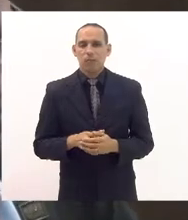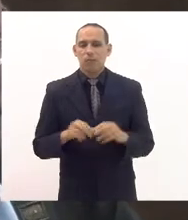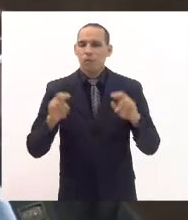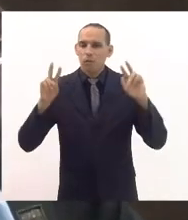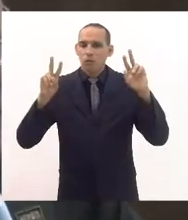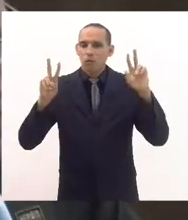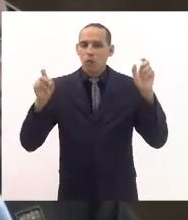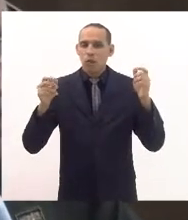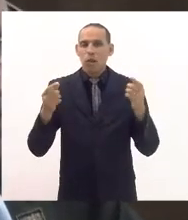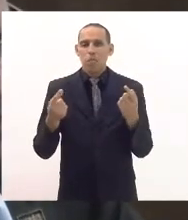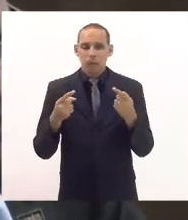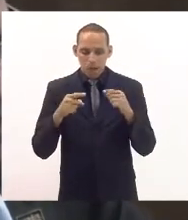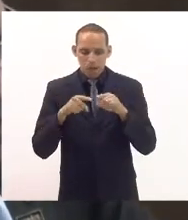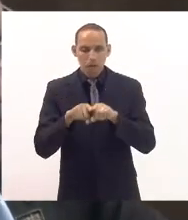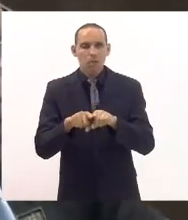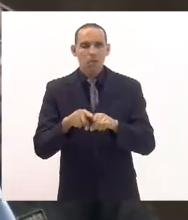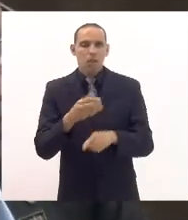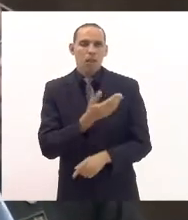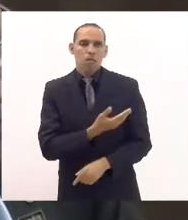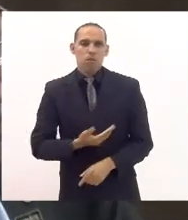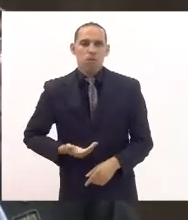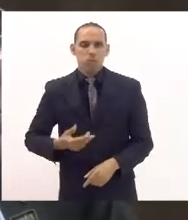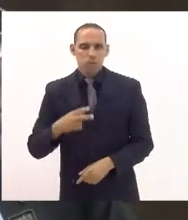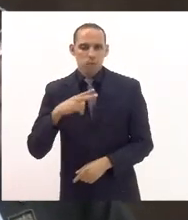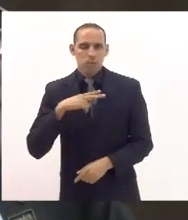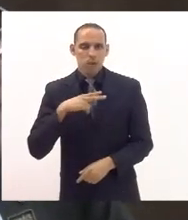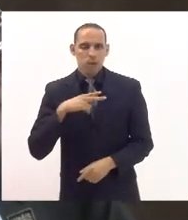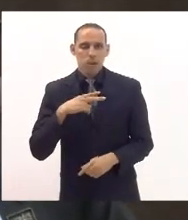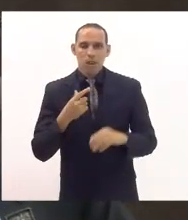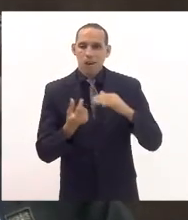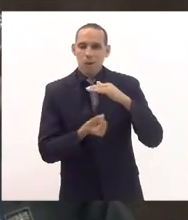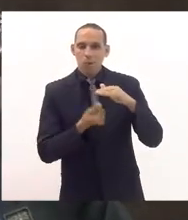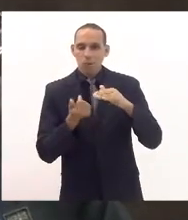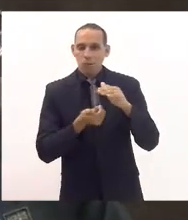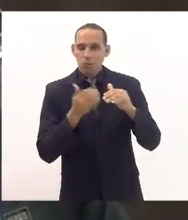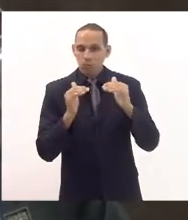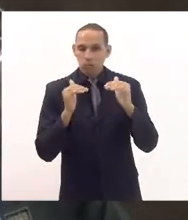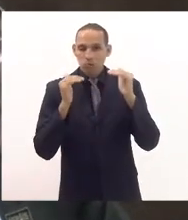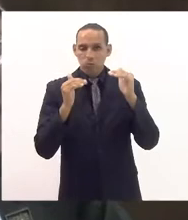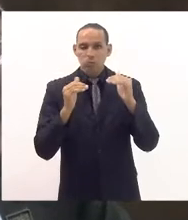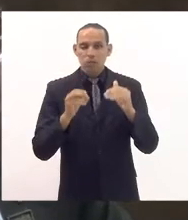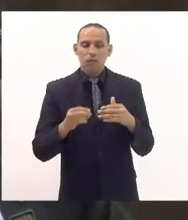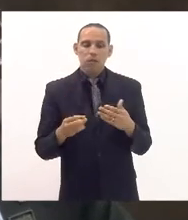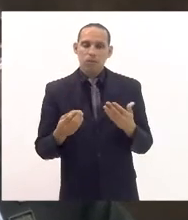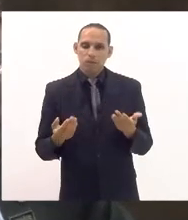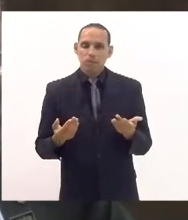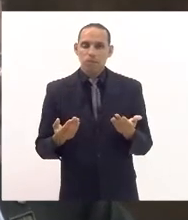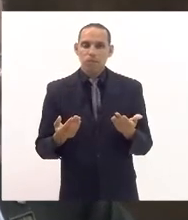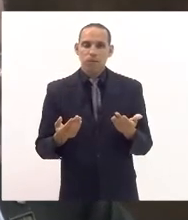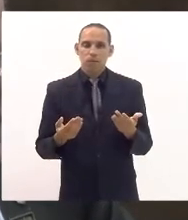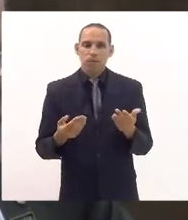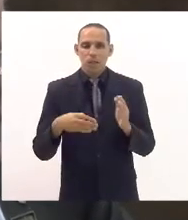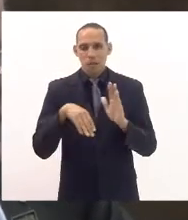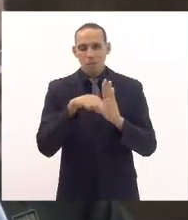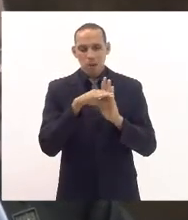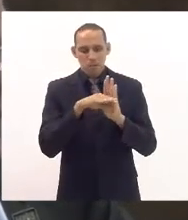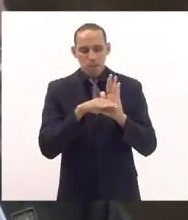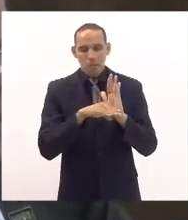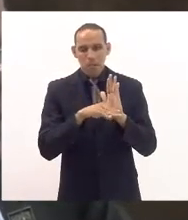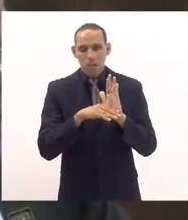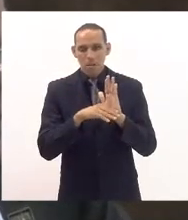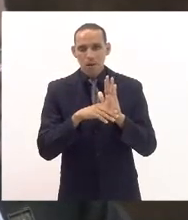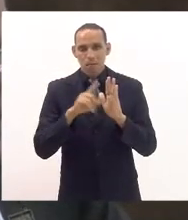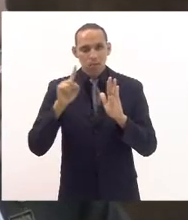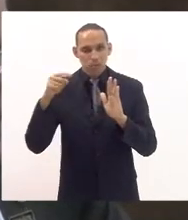da parceria público-privada no fundo soberano quer dizer só programar a falta lá para